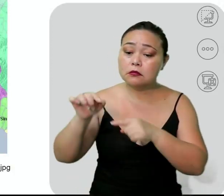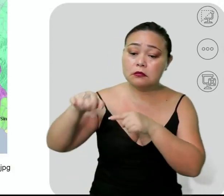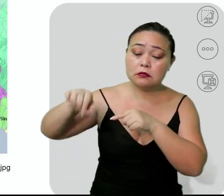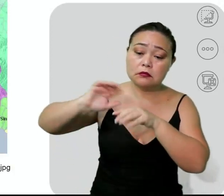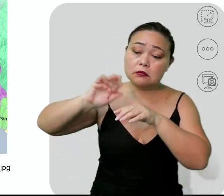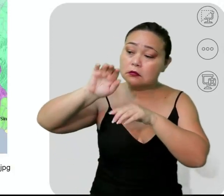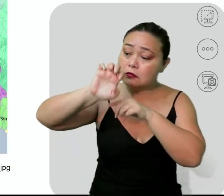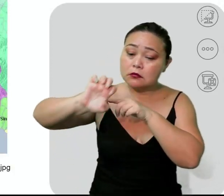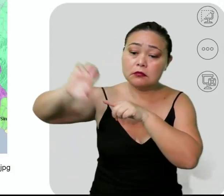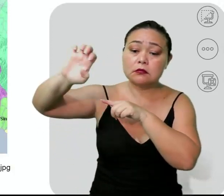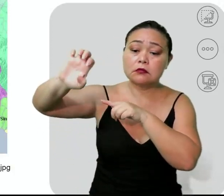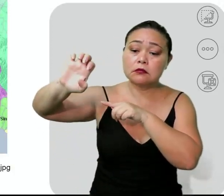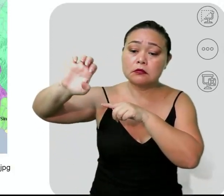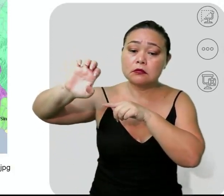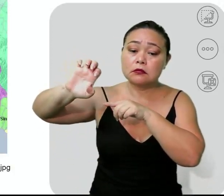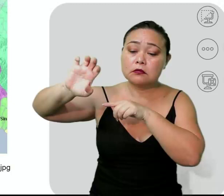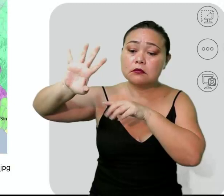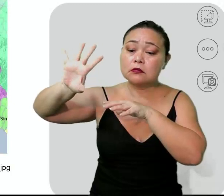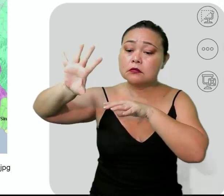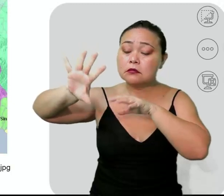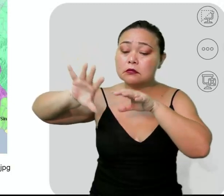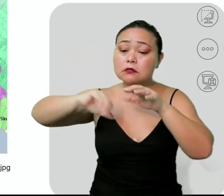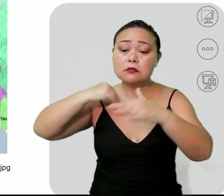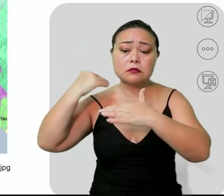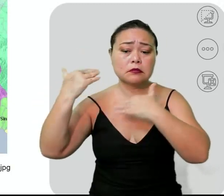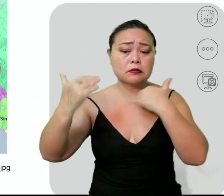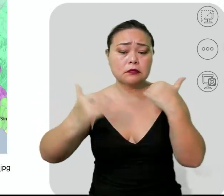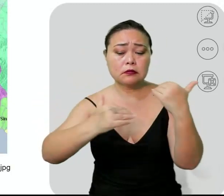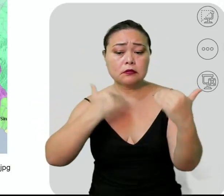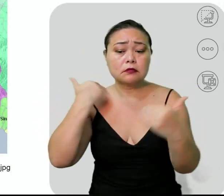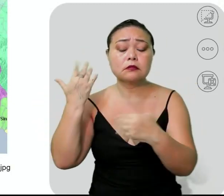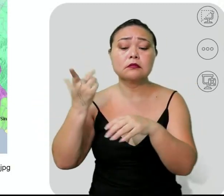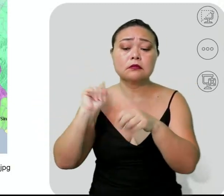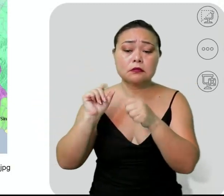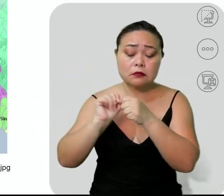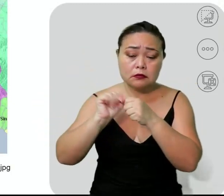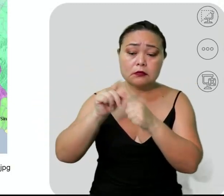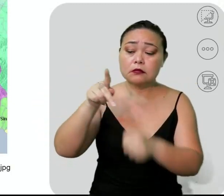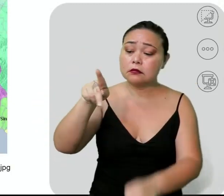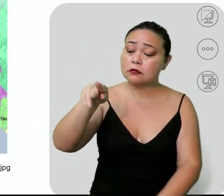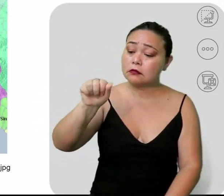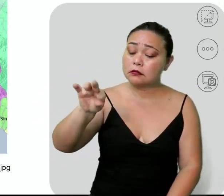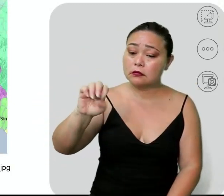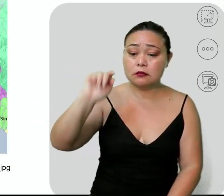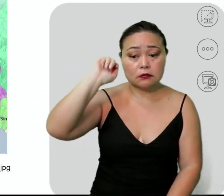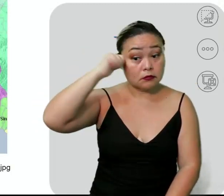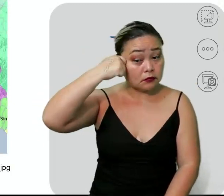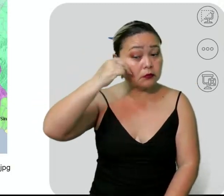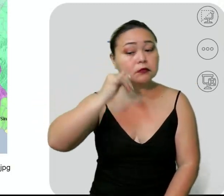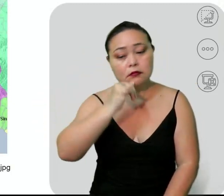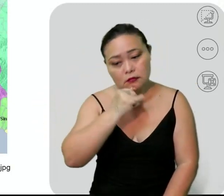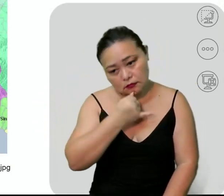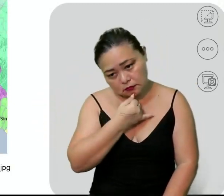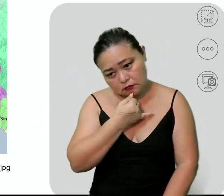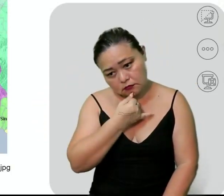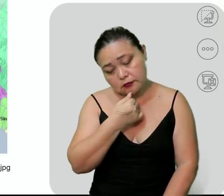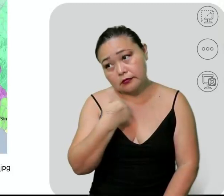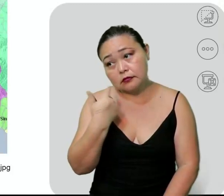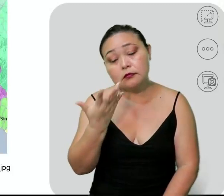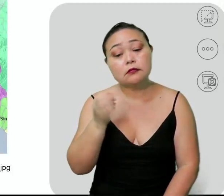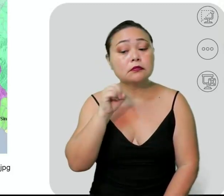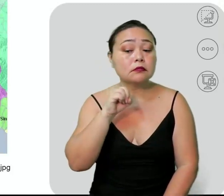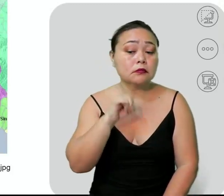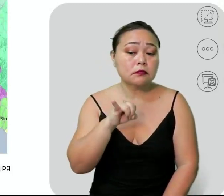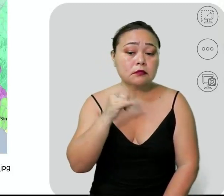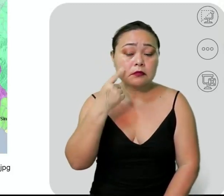da Europa vai ser consumida pela peste negra. Triste, né? Se eu colocasse